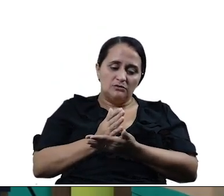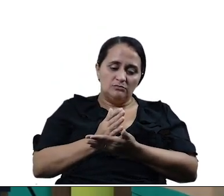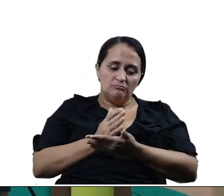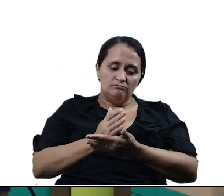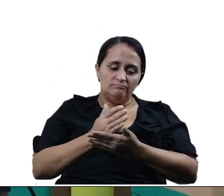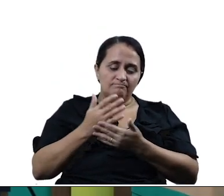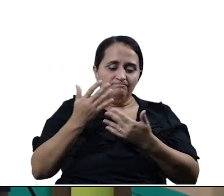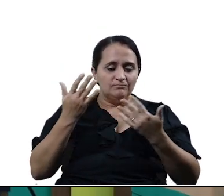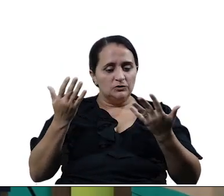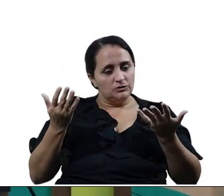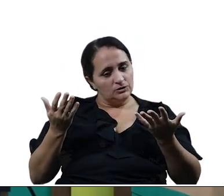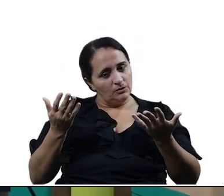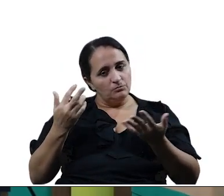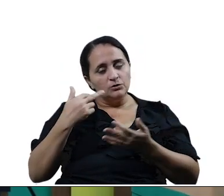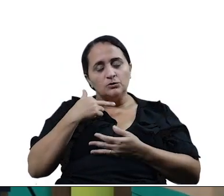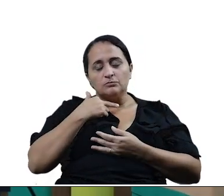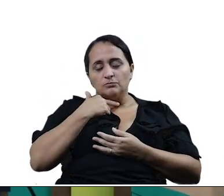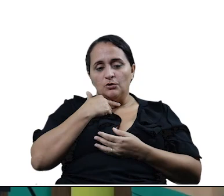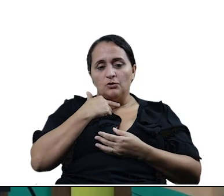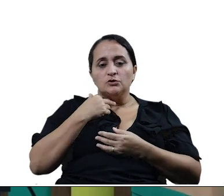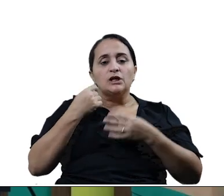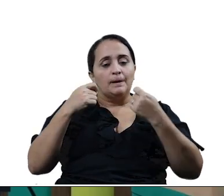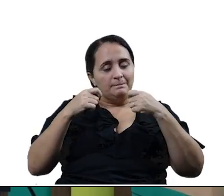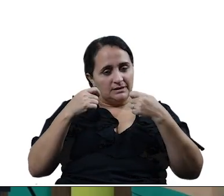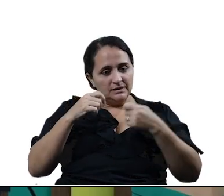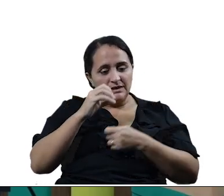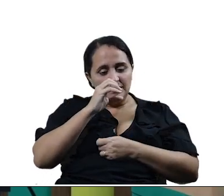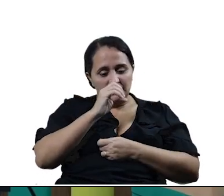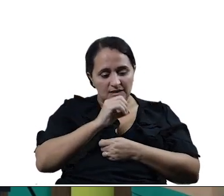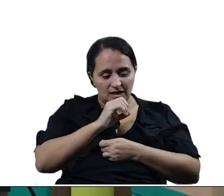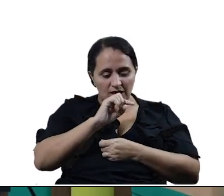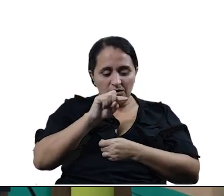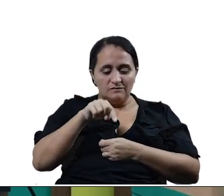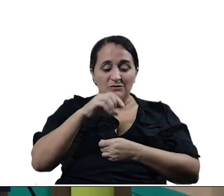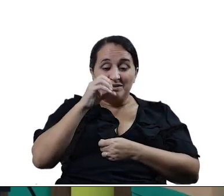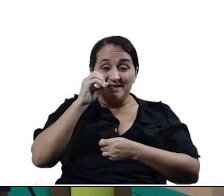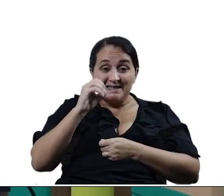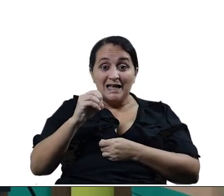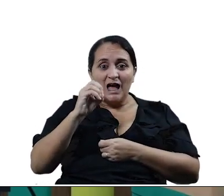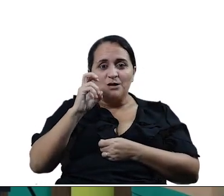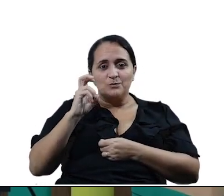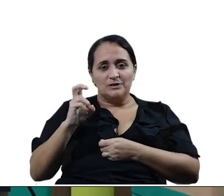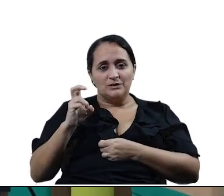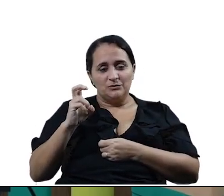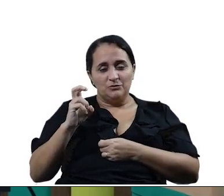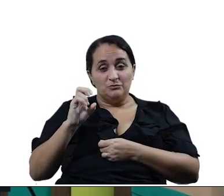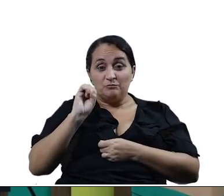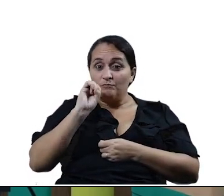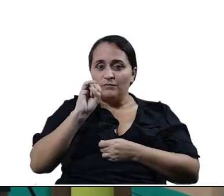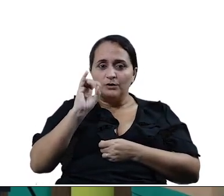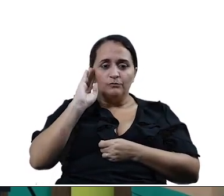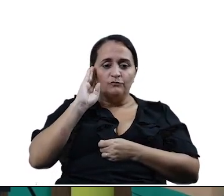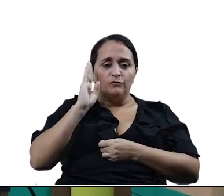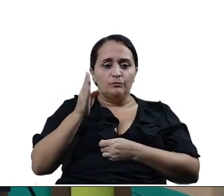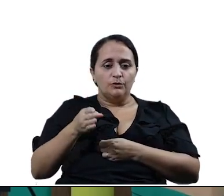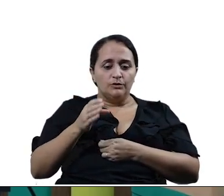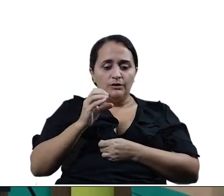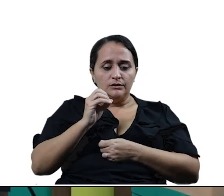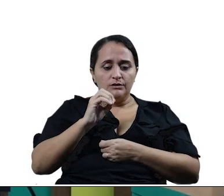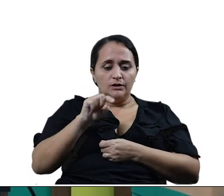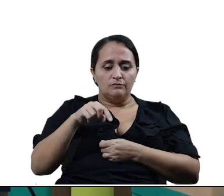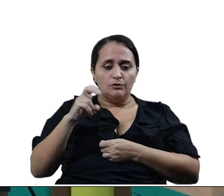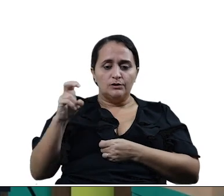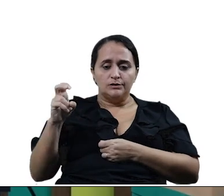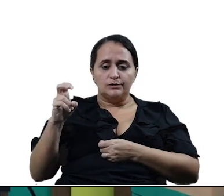R$1 é 50. Então, se eu botar aqui 0,5, é a mesma coisa de eu